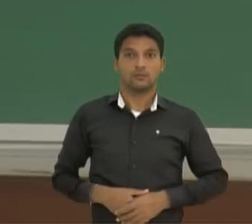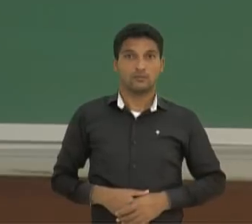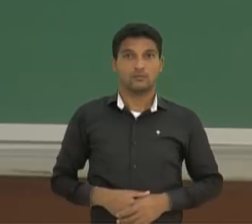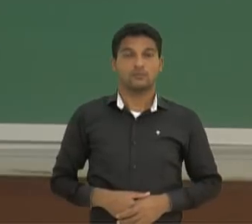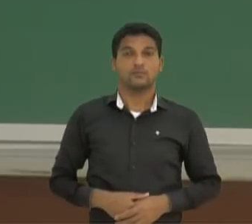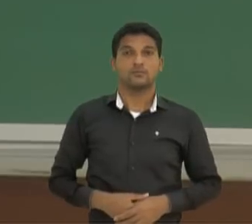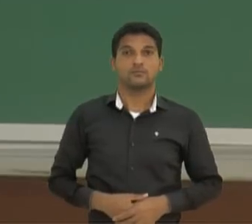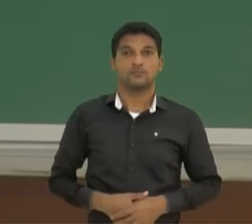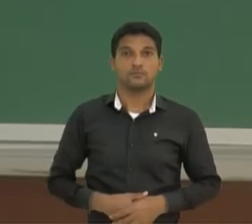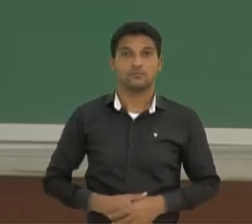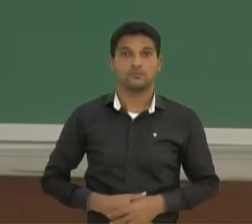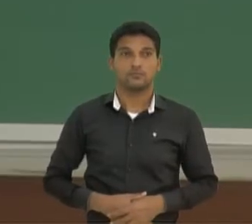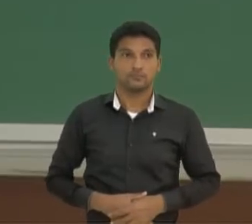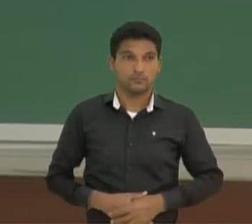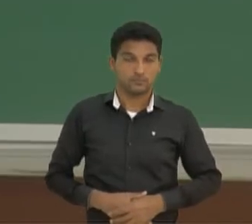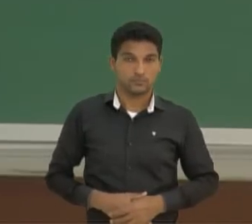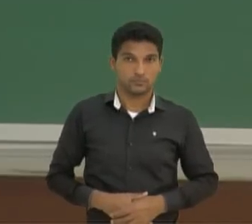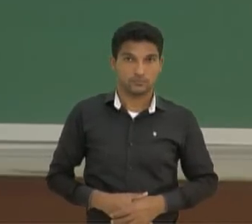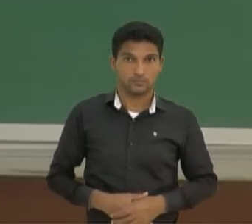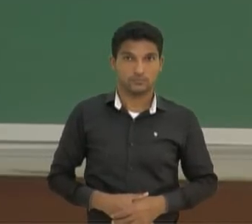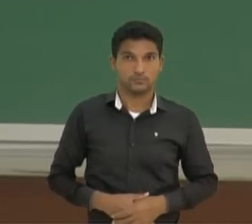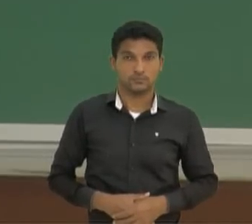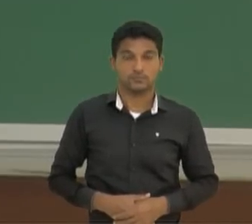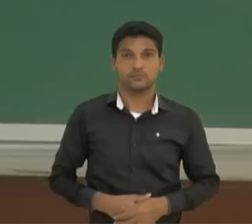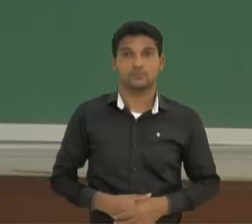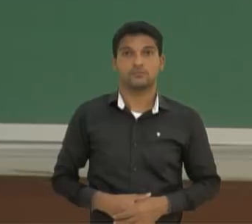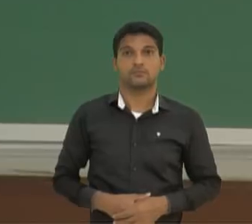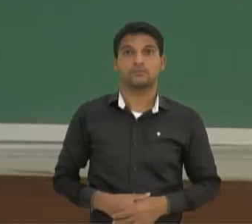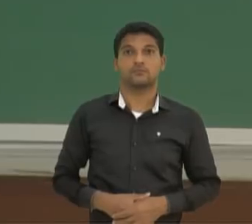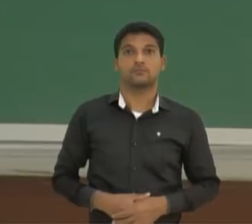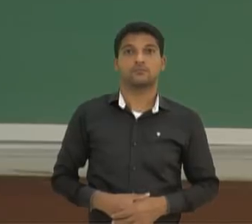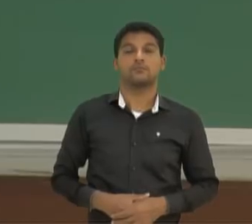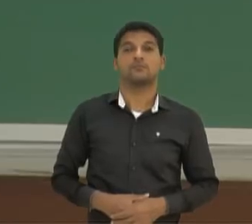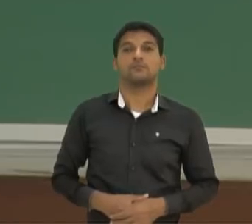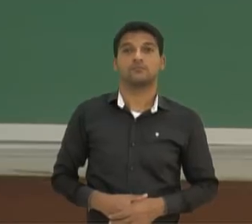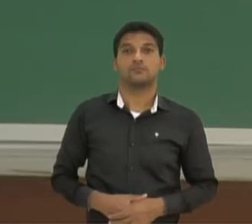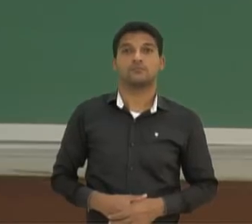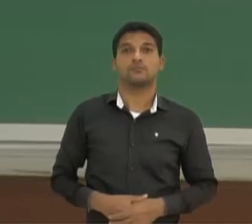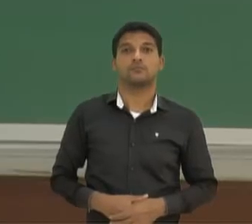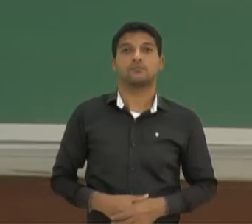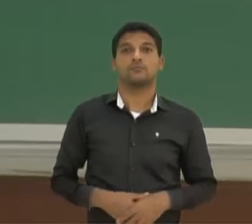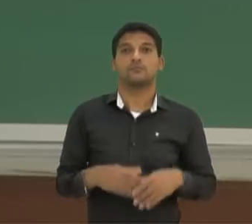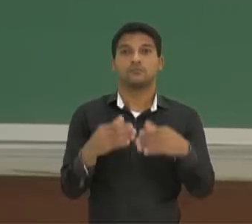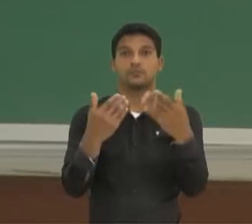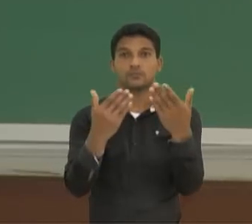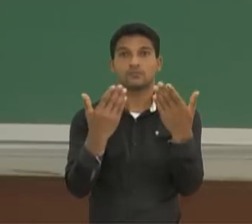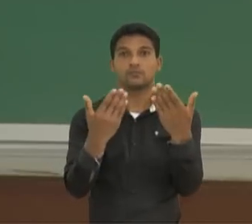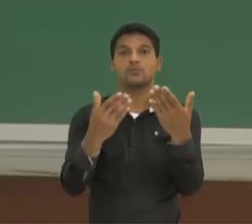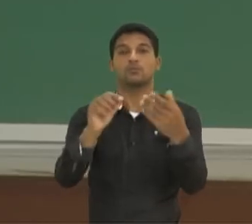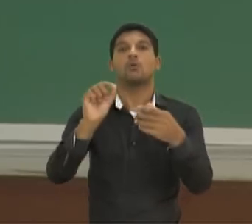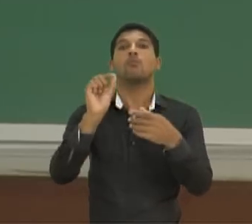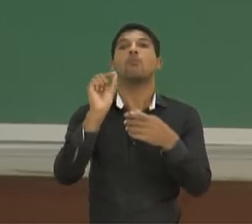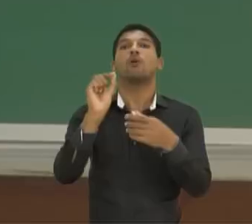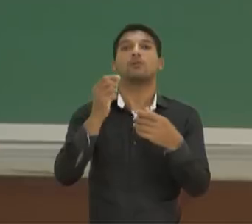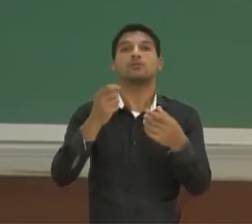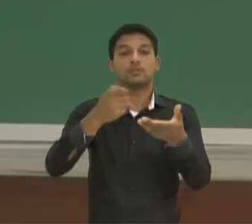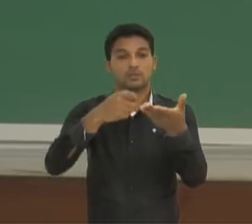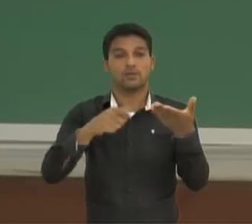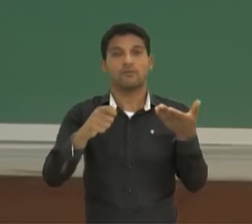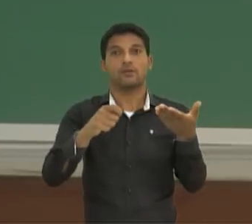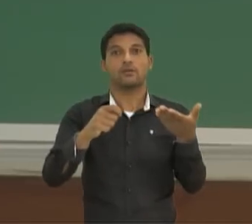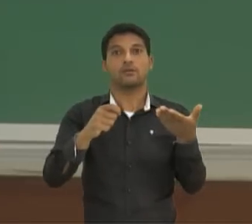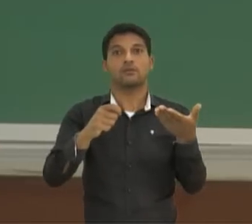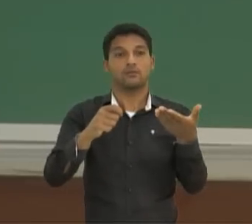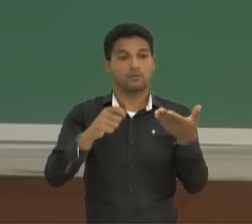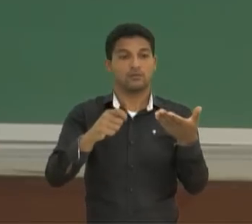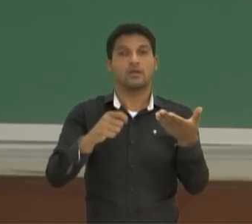vocativo, a solicitação, o que quer para resolver o problema, expectativa e perspectiva. Né? Então, eu posso apresentar também no último parágrafo ali,